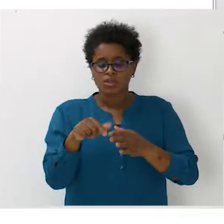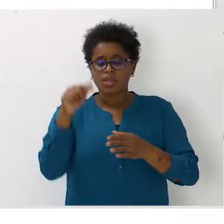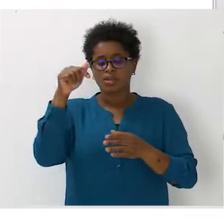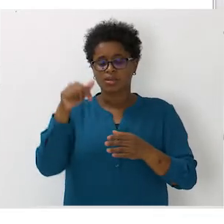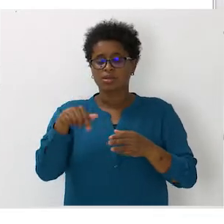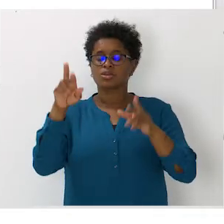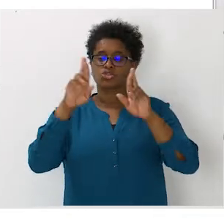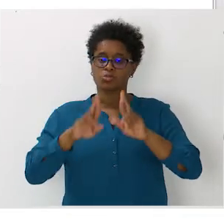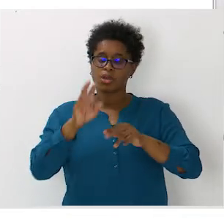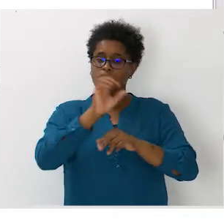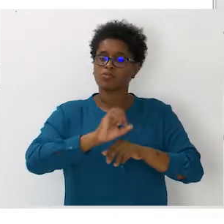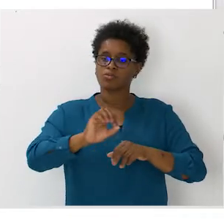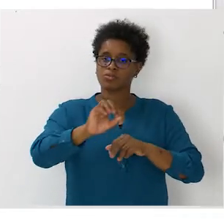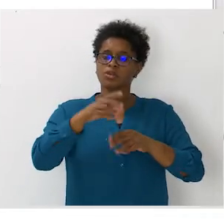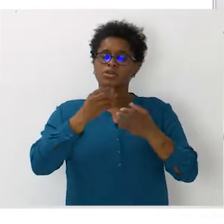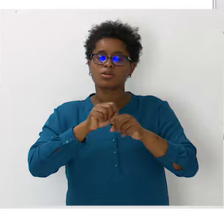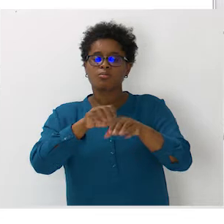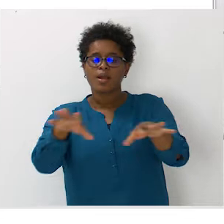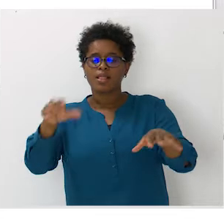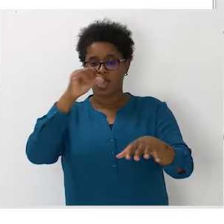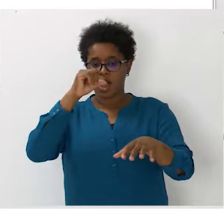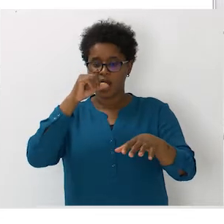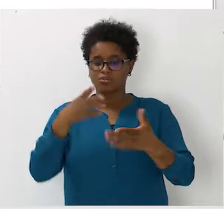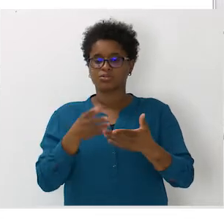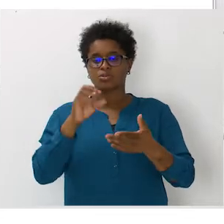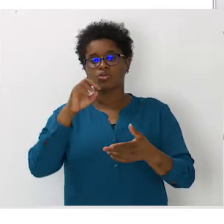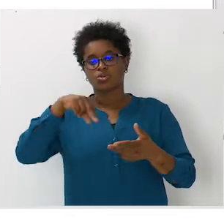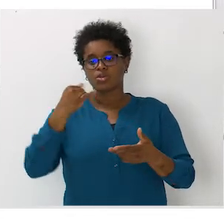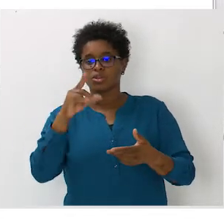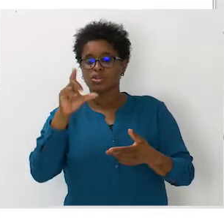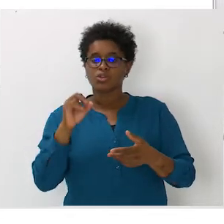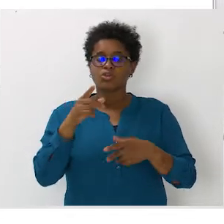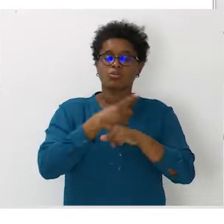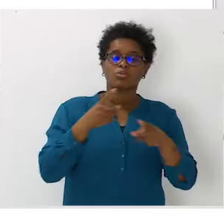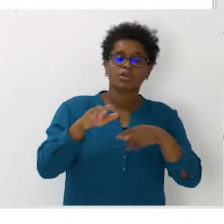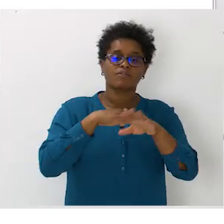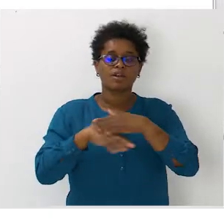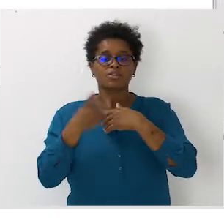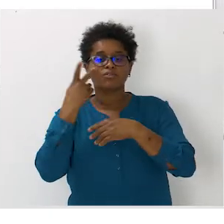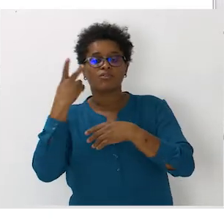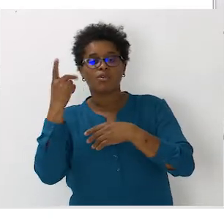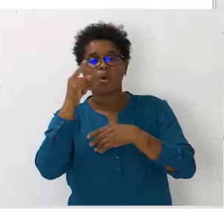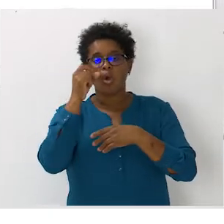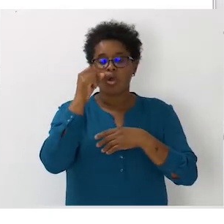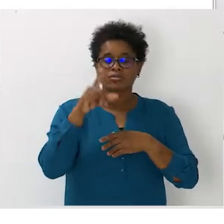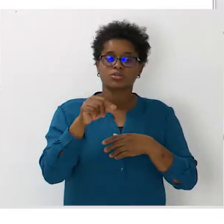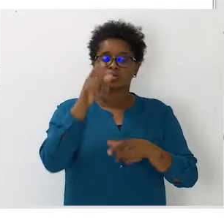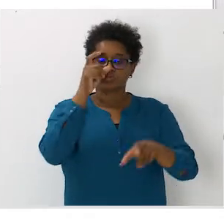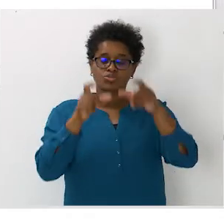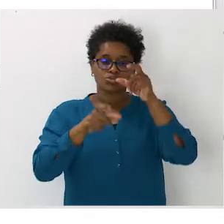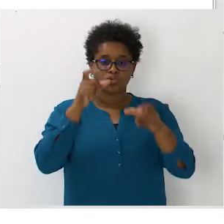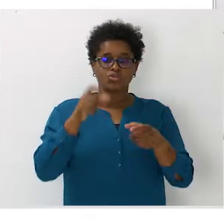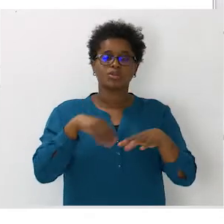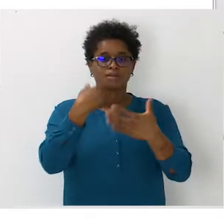no desespero. Espalhas tuas águas ao Nilo, porque fazes viver os homens e os